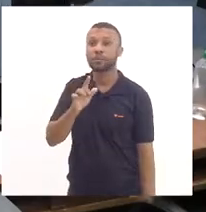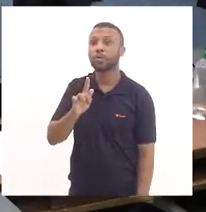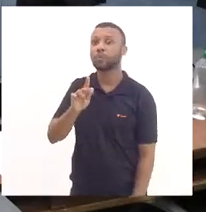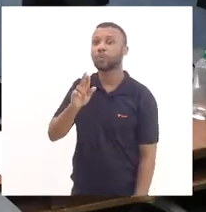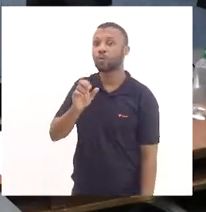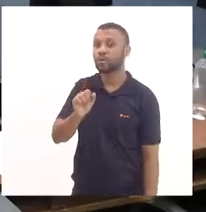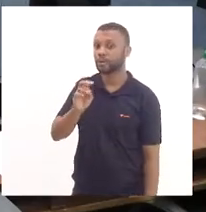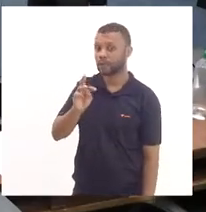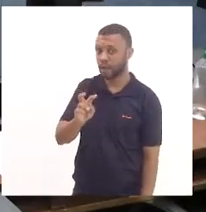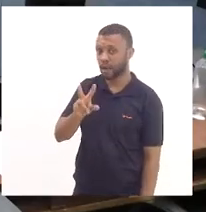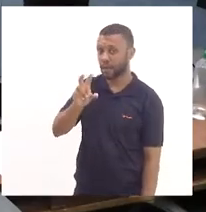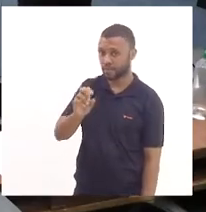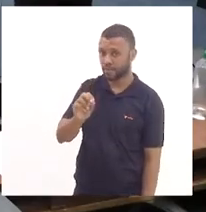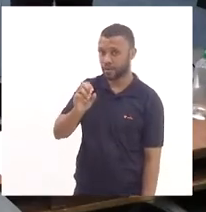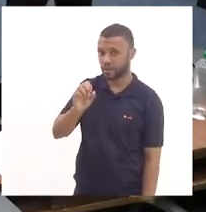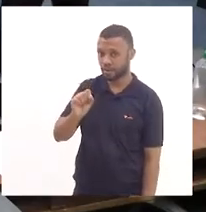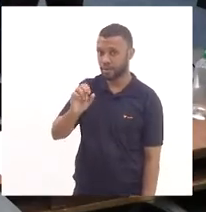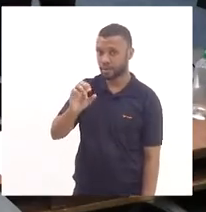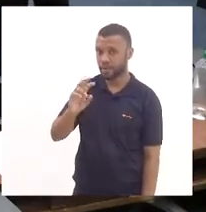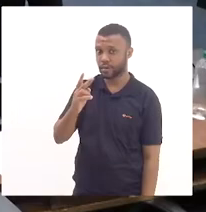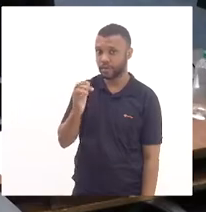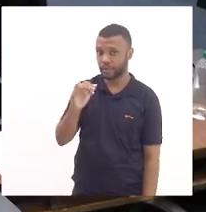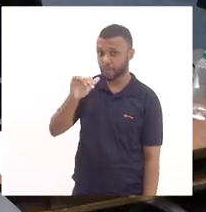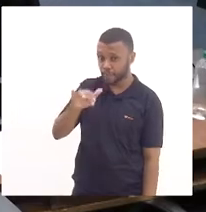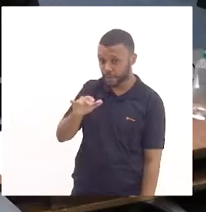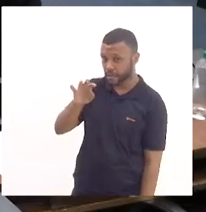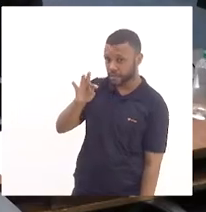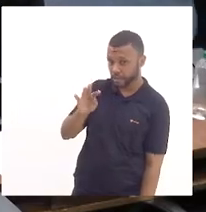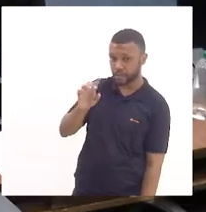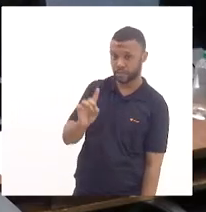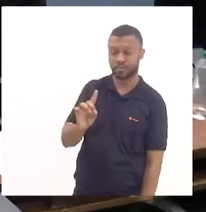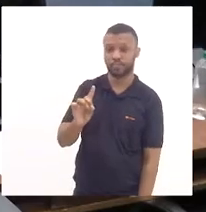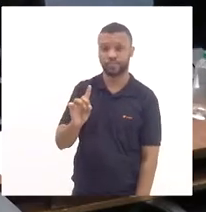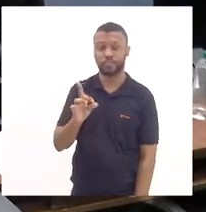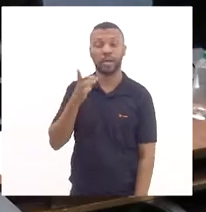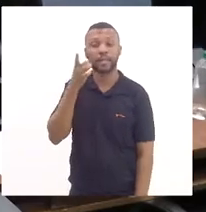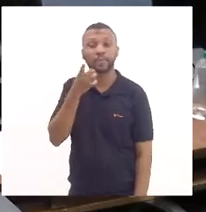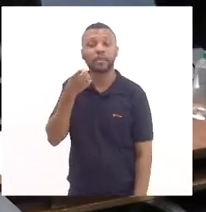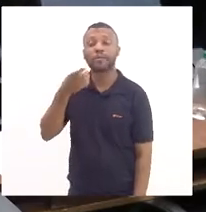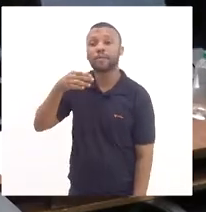Schmidt. Deputado Gustavo Schmidt. Deputado Carlos Mink.